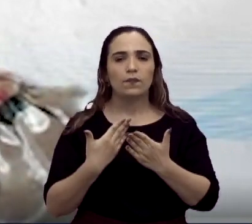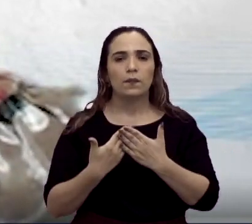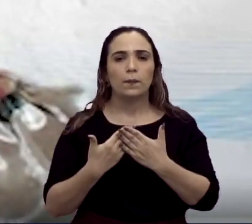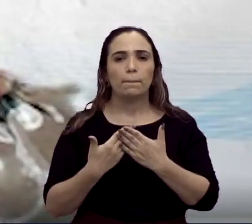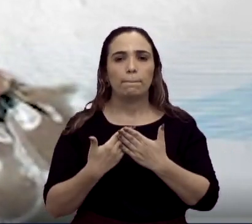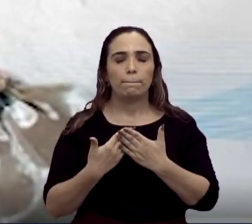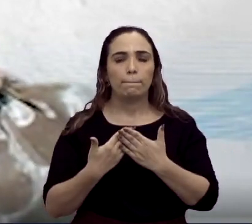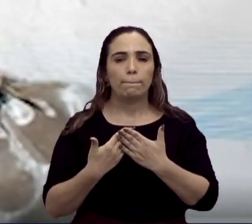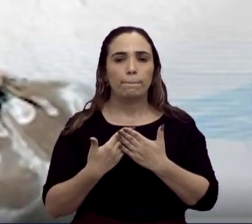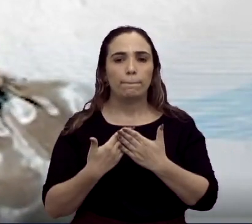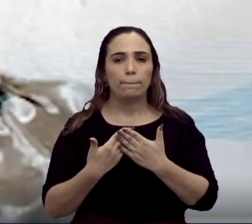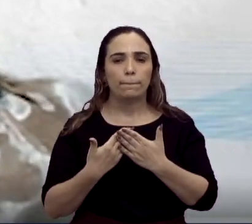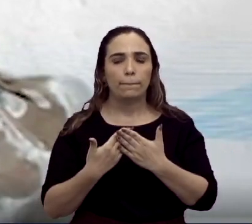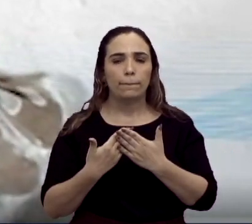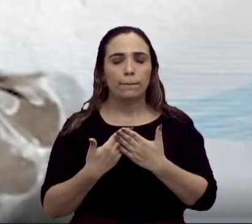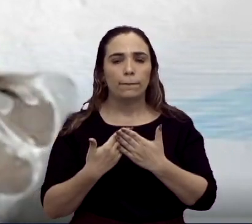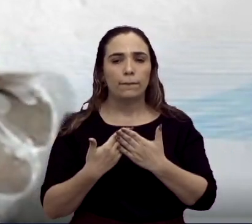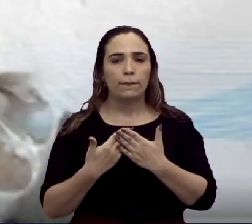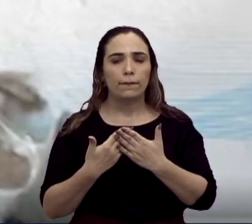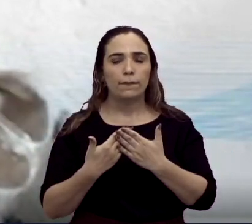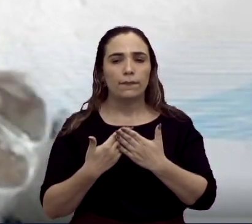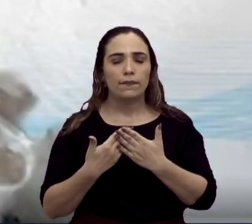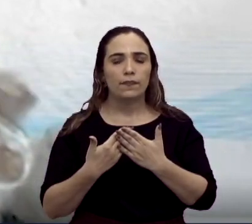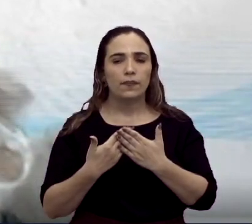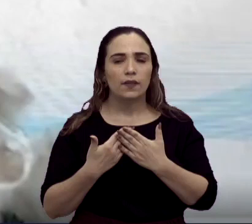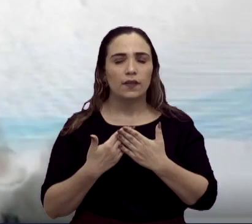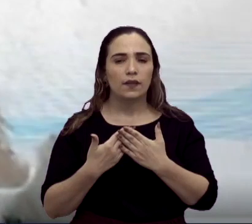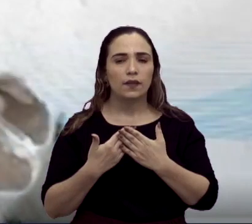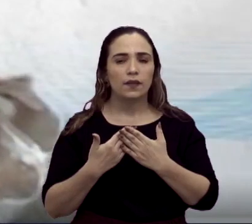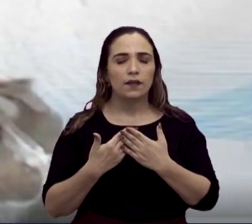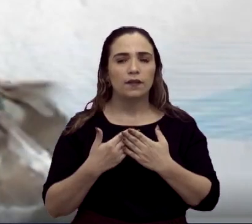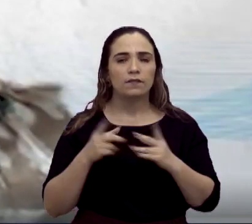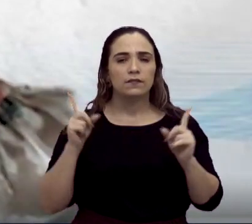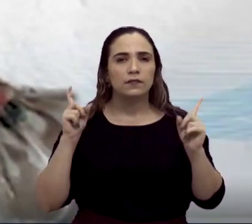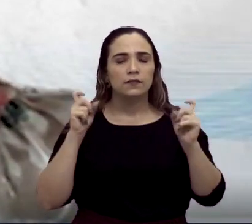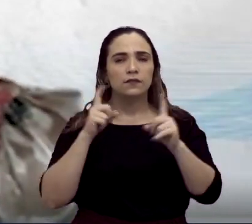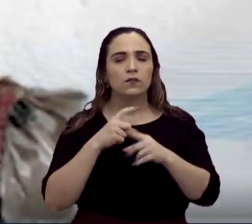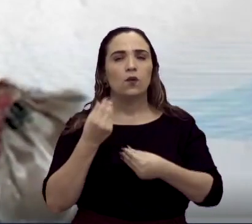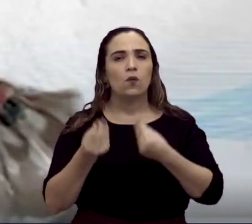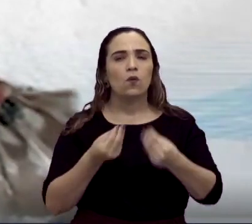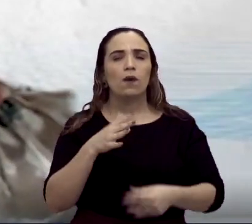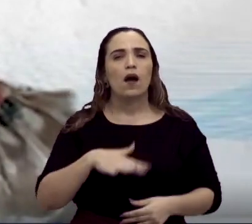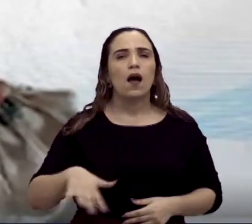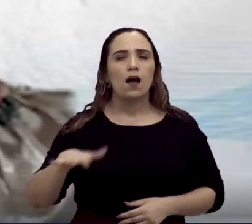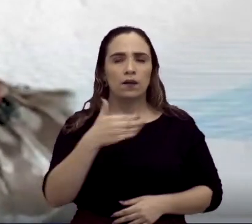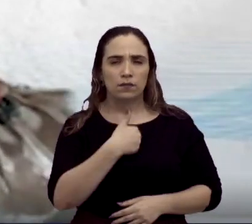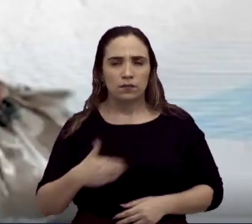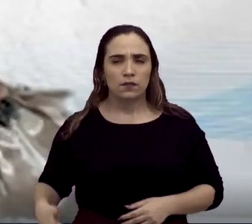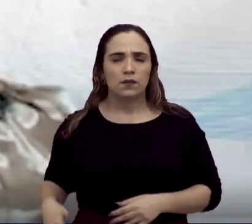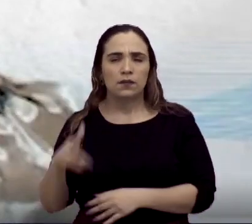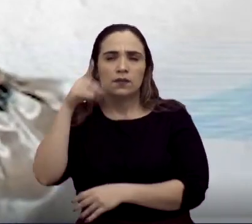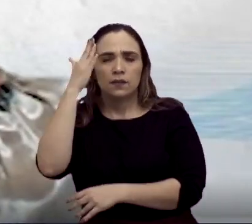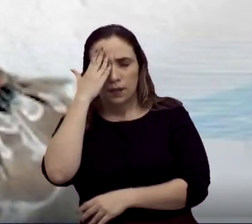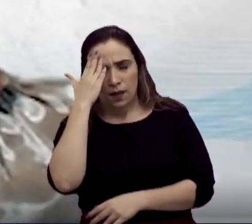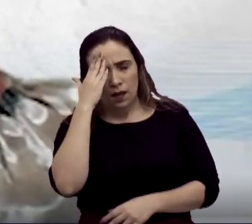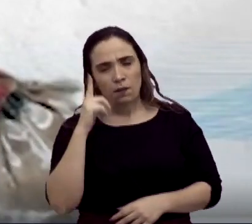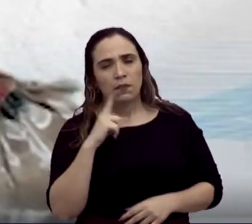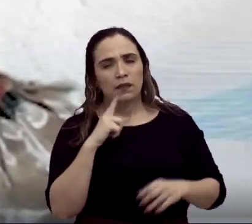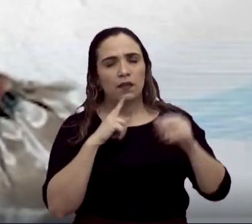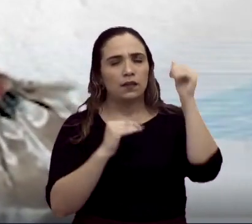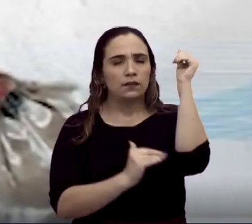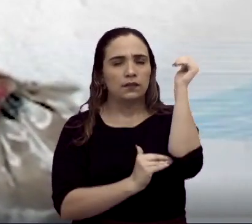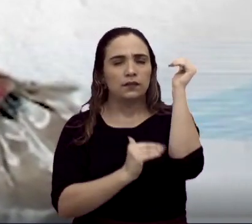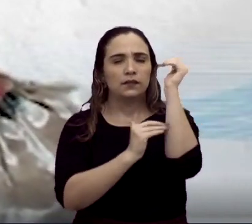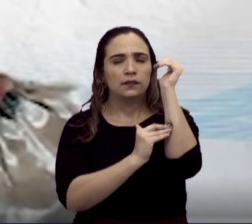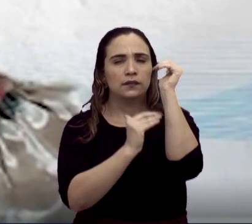E aí a gente estava com dificuldade, o serviço público é muito burocrático, né? E a gente estava